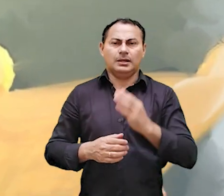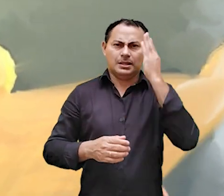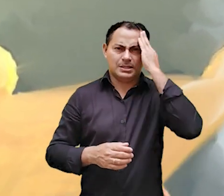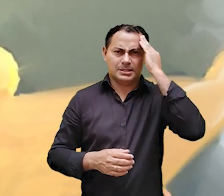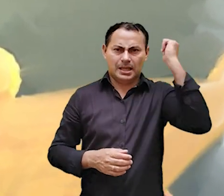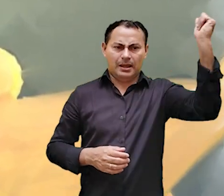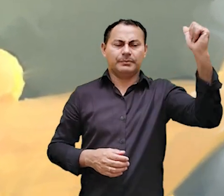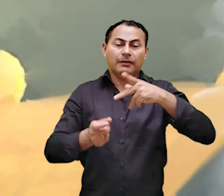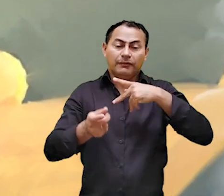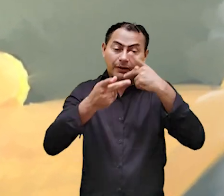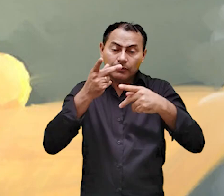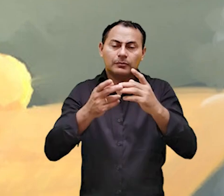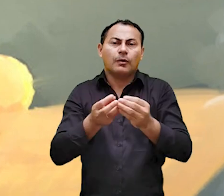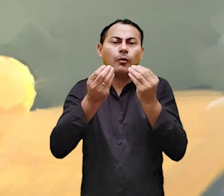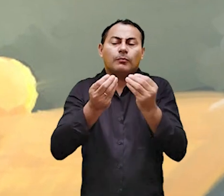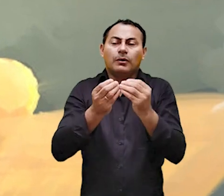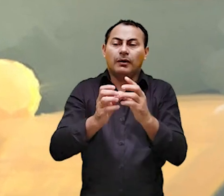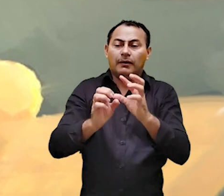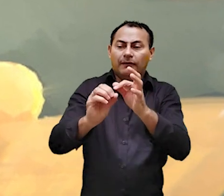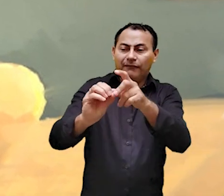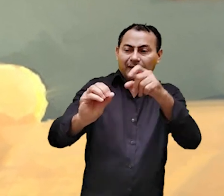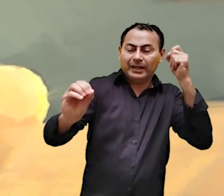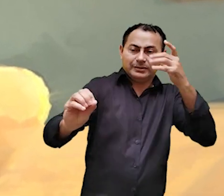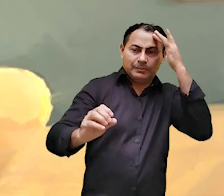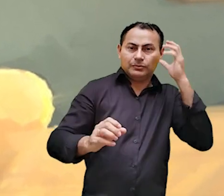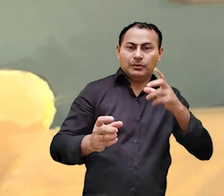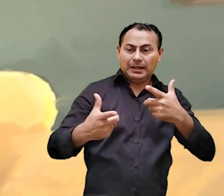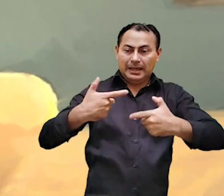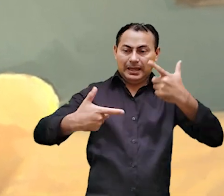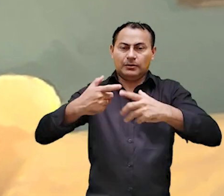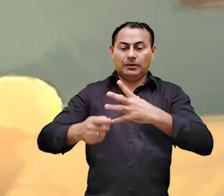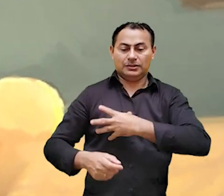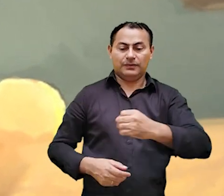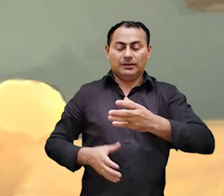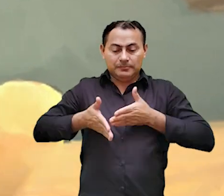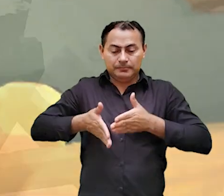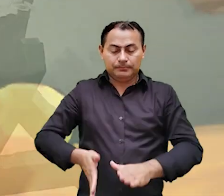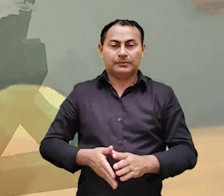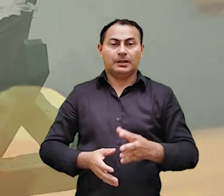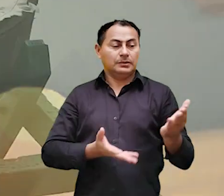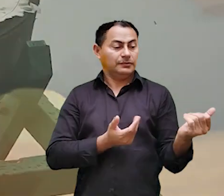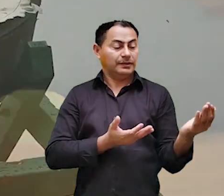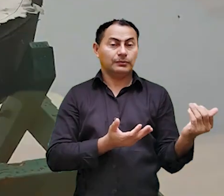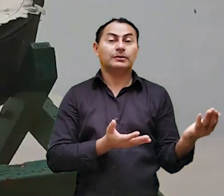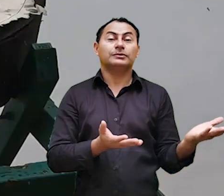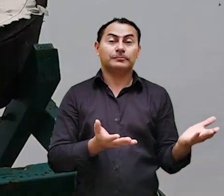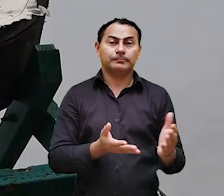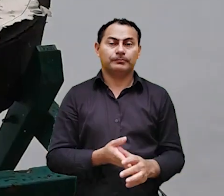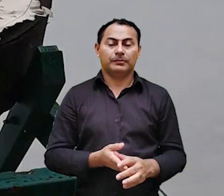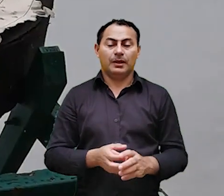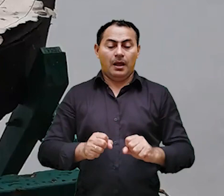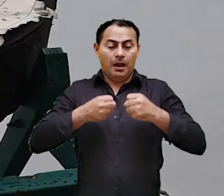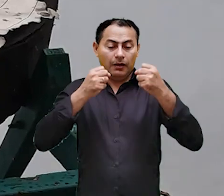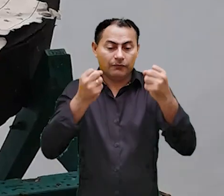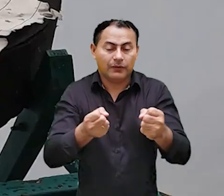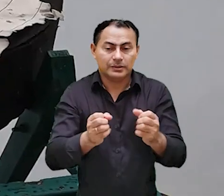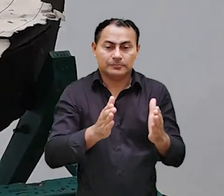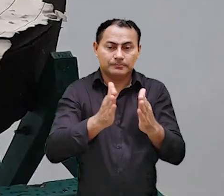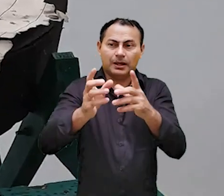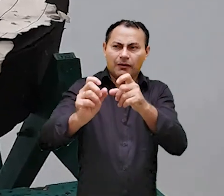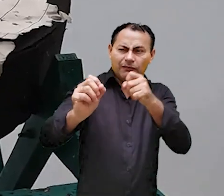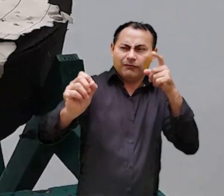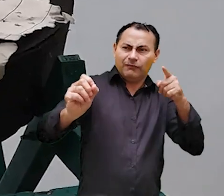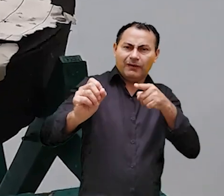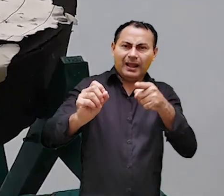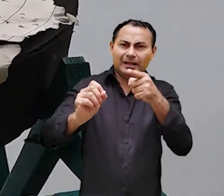era sábio. Ele disse: como flechas nas mãos do guerreiro são os filhos nascidos na juventude. A força